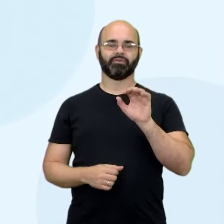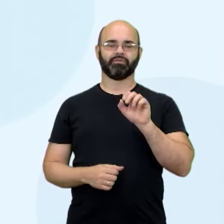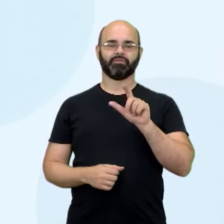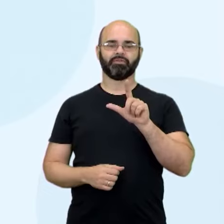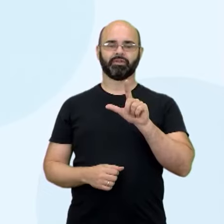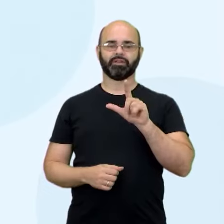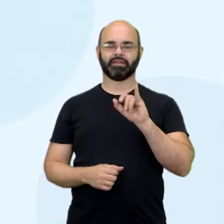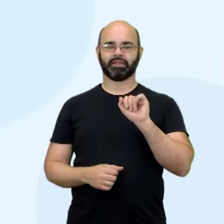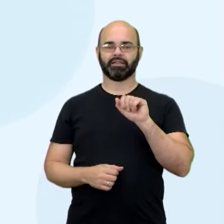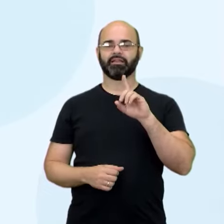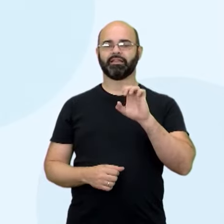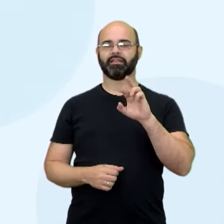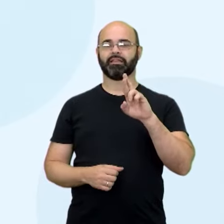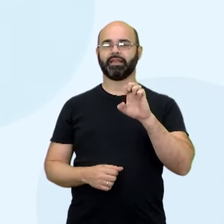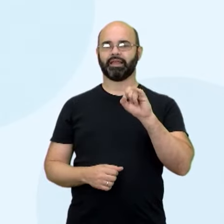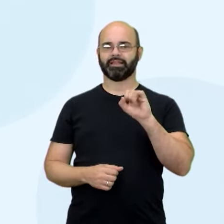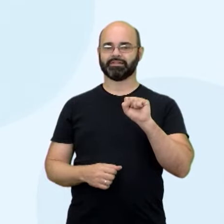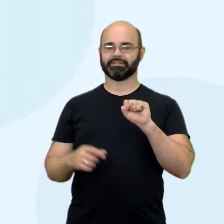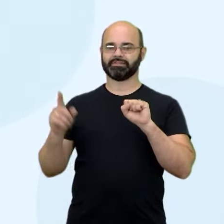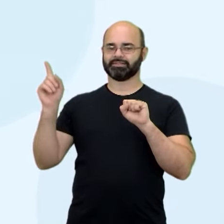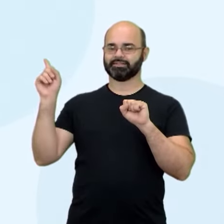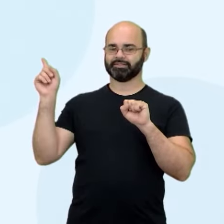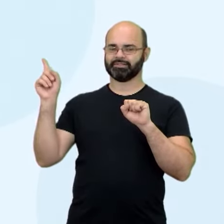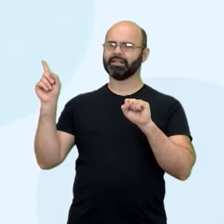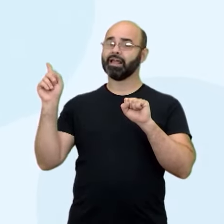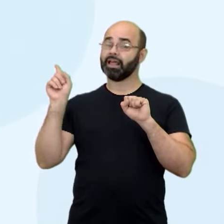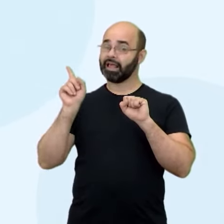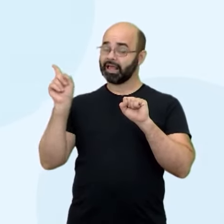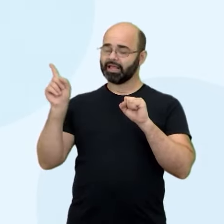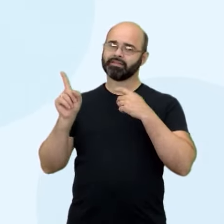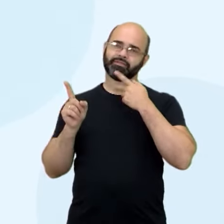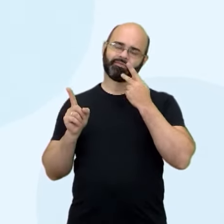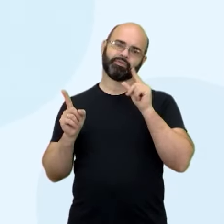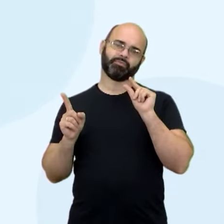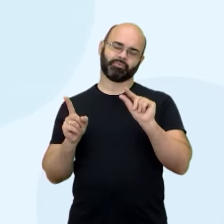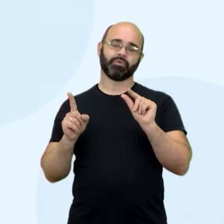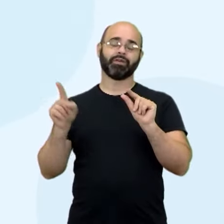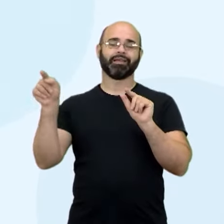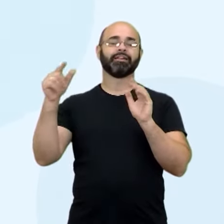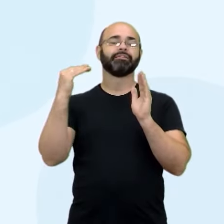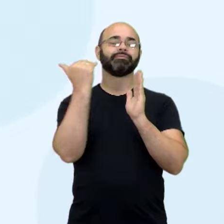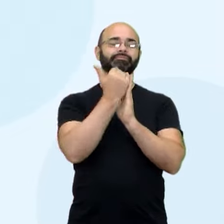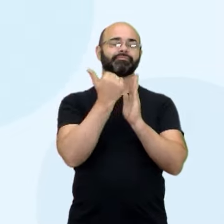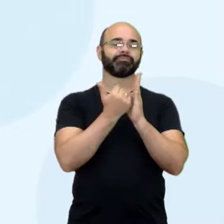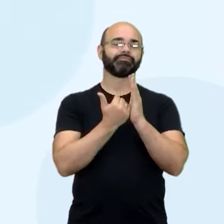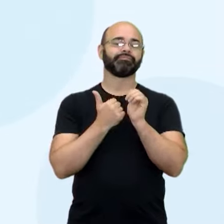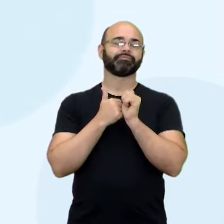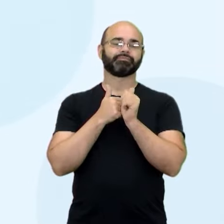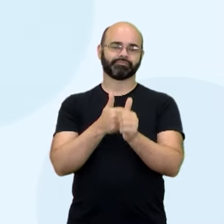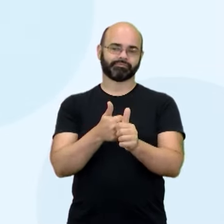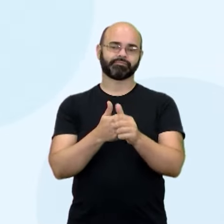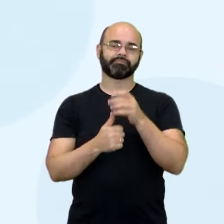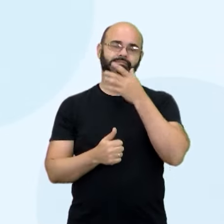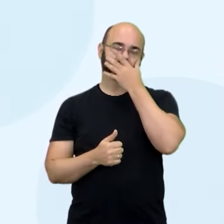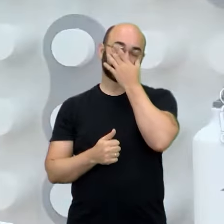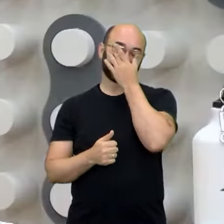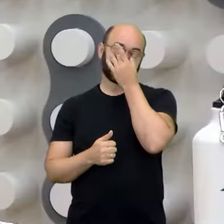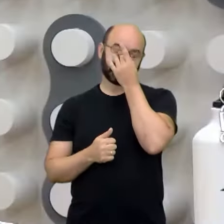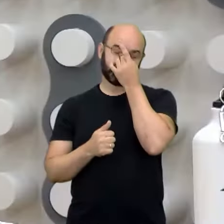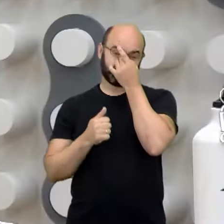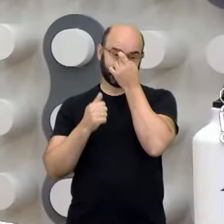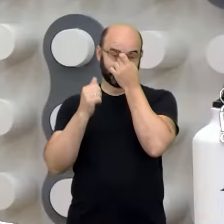que a Folia de Reis, ela segue um roteiro. Por quê? Ela tem